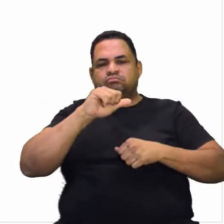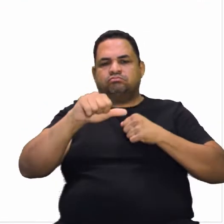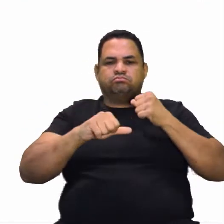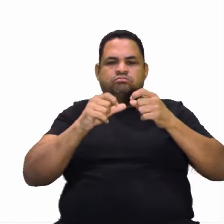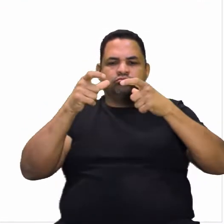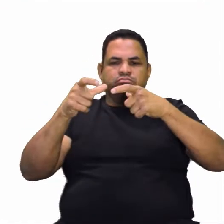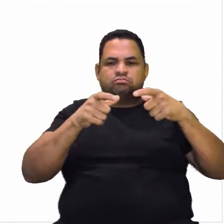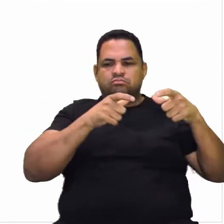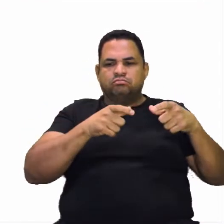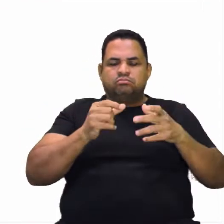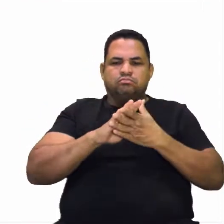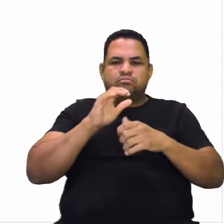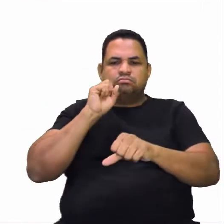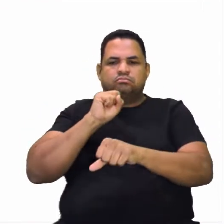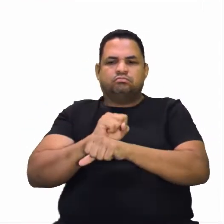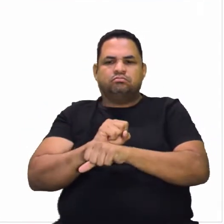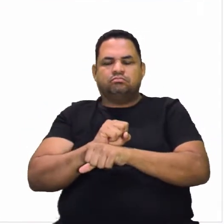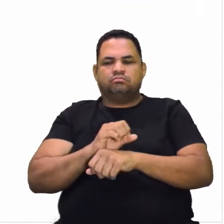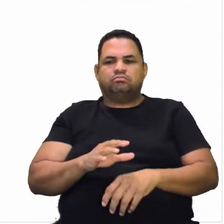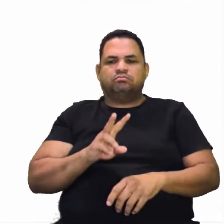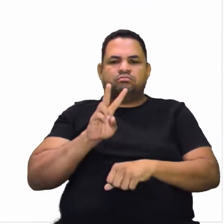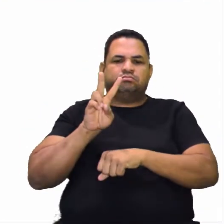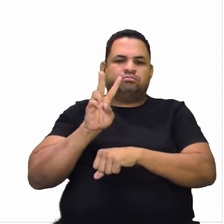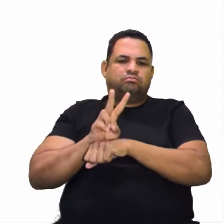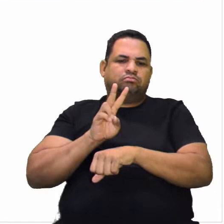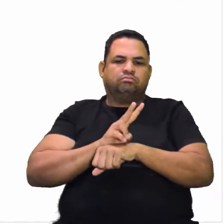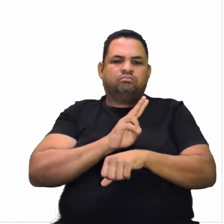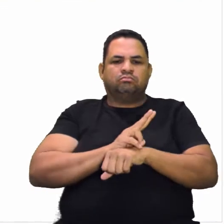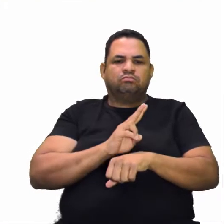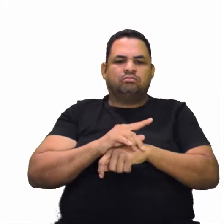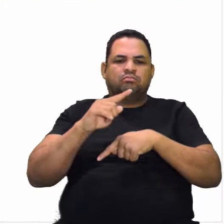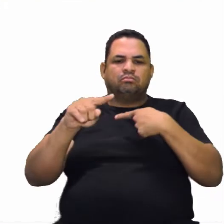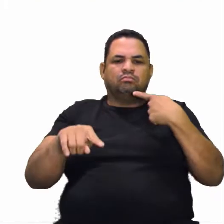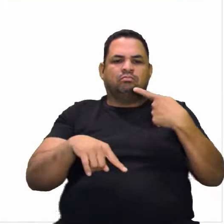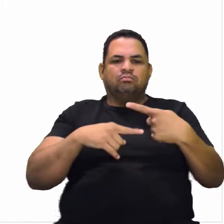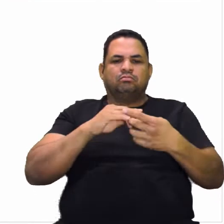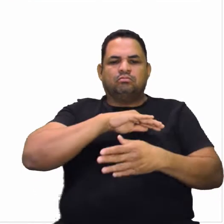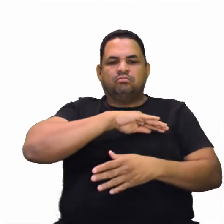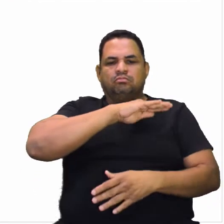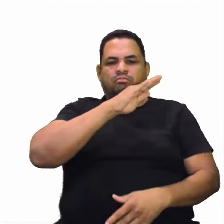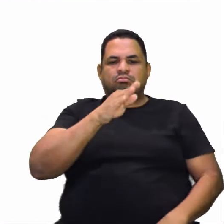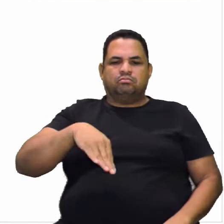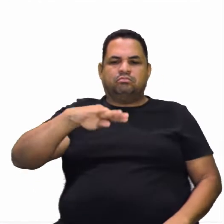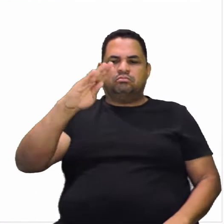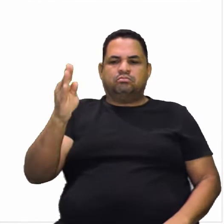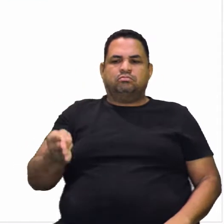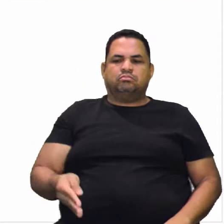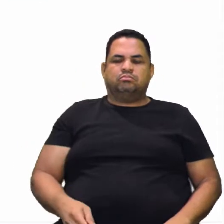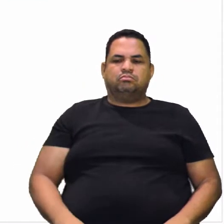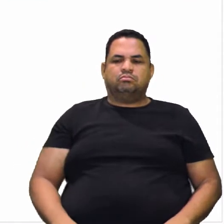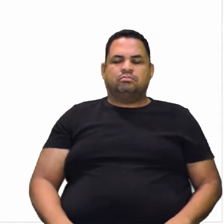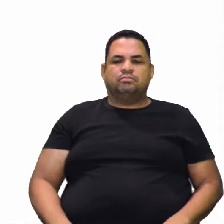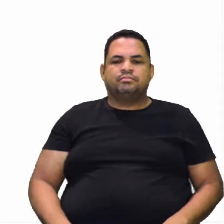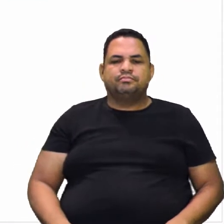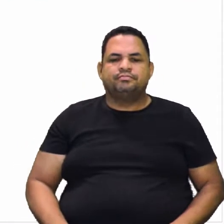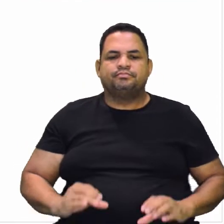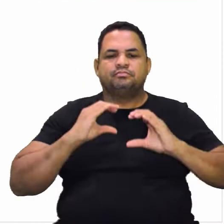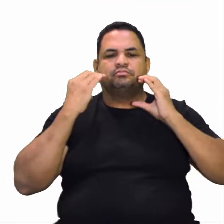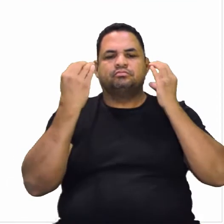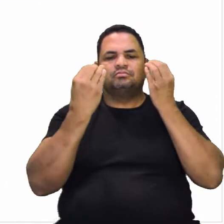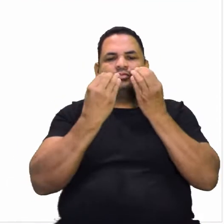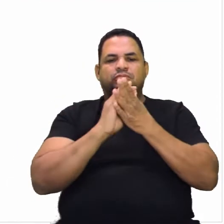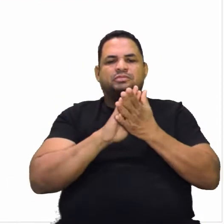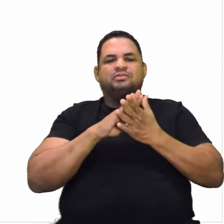Então elas ficavam ali protegidas depois das montanhas. A comunicação era muito